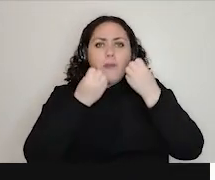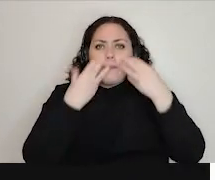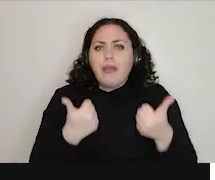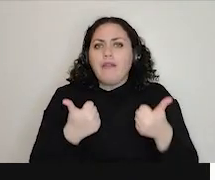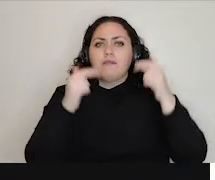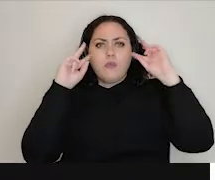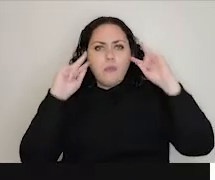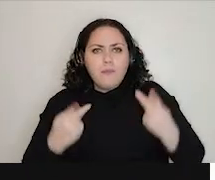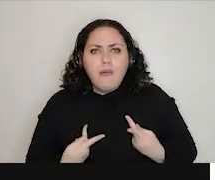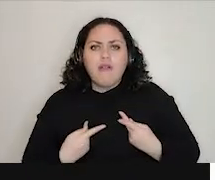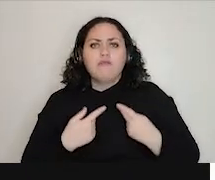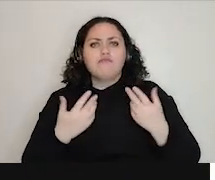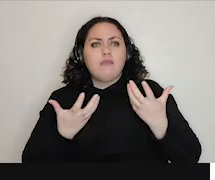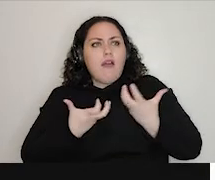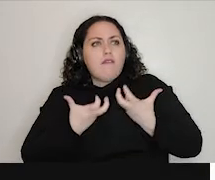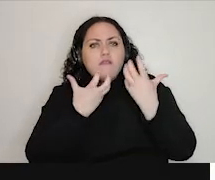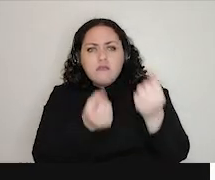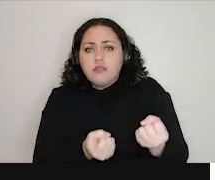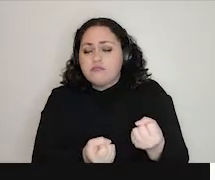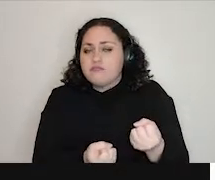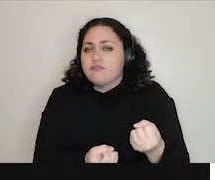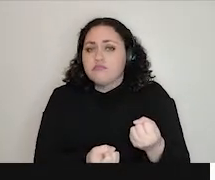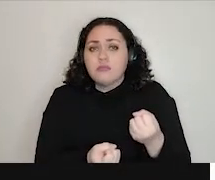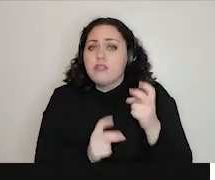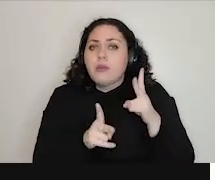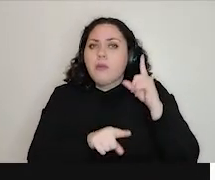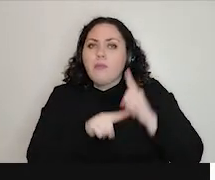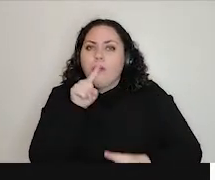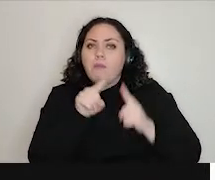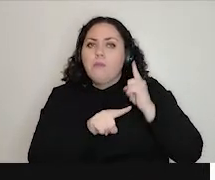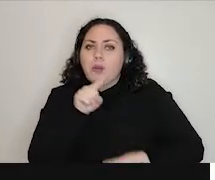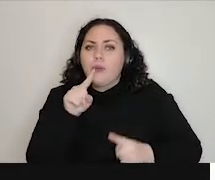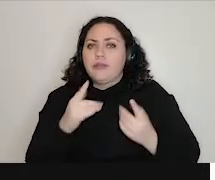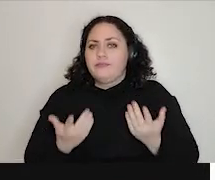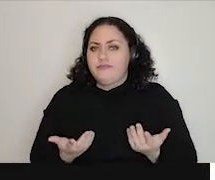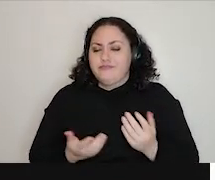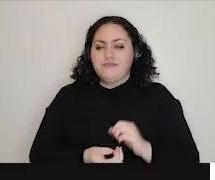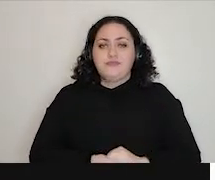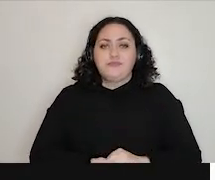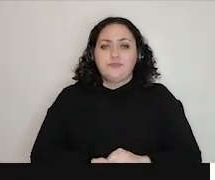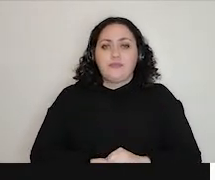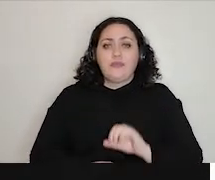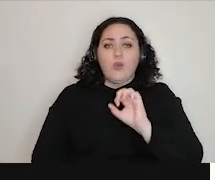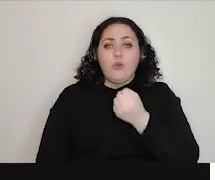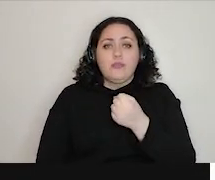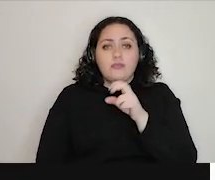com dignidade, com humanização, com acolhimento. Bom, e